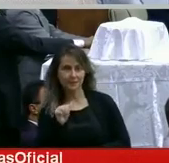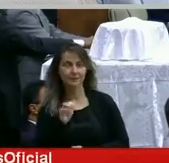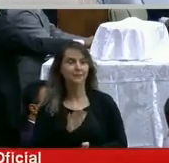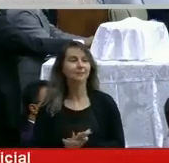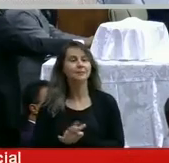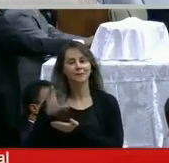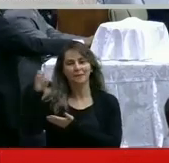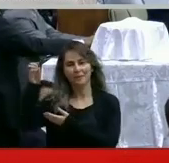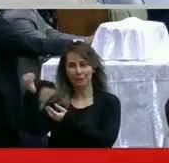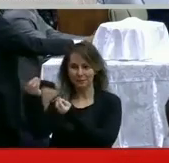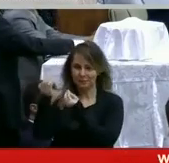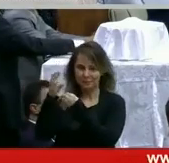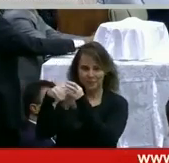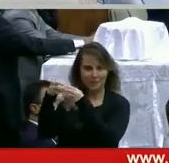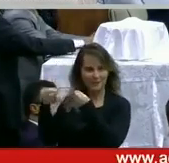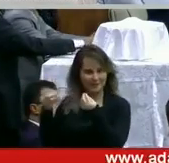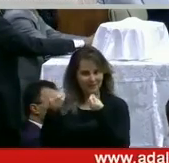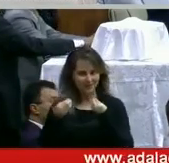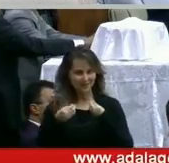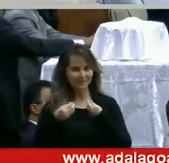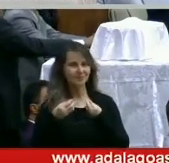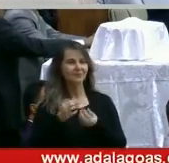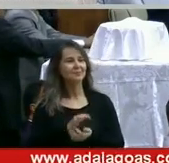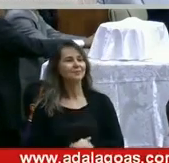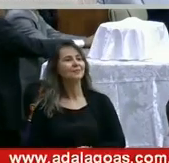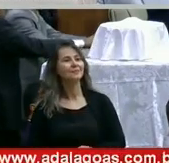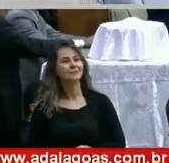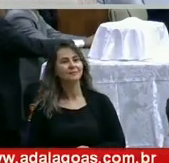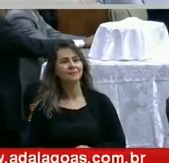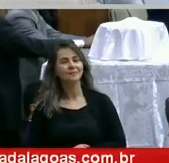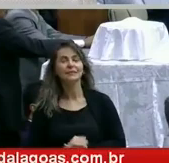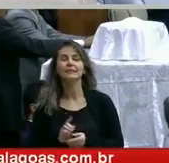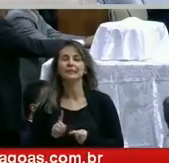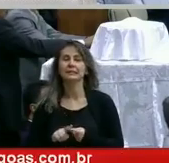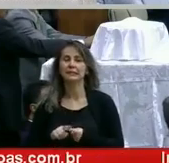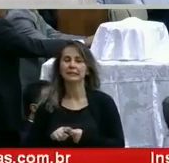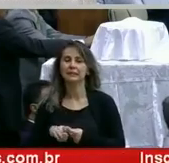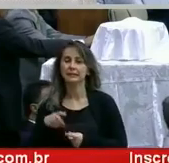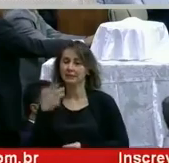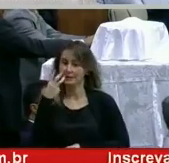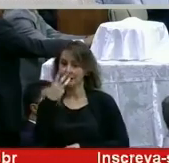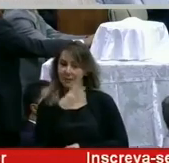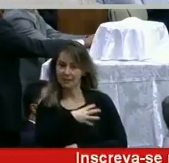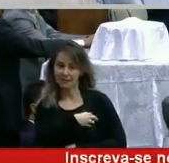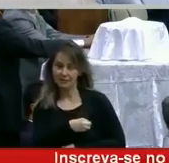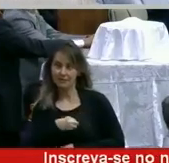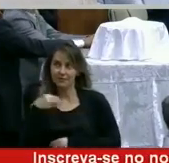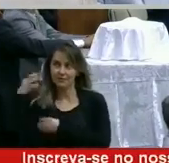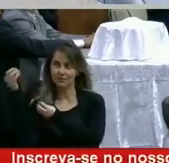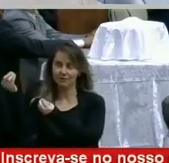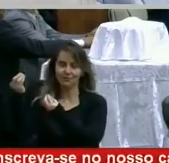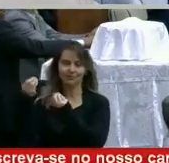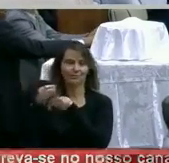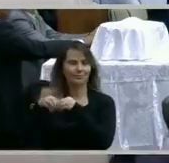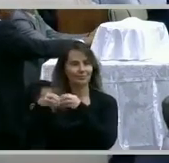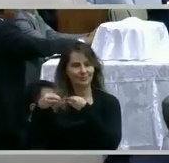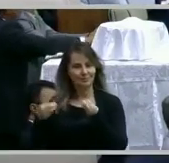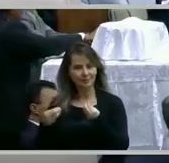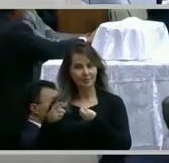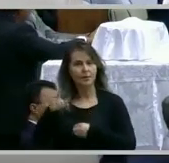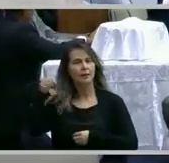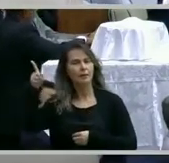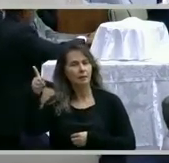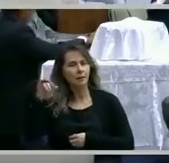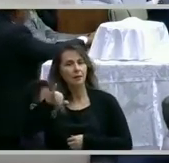me deu de presente. E nos deu também 3 filhos que estão ali em João Pessoa, não puderam vir,